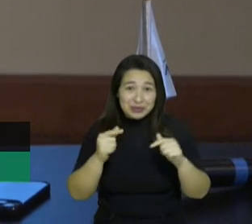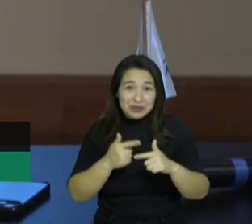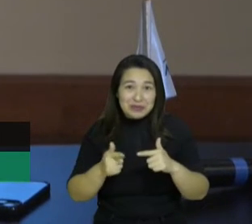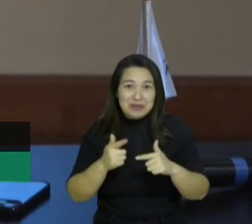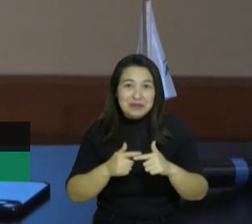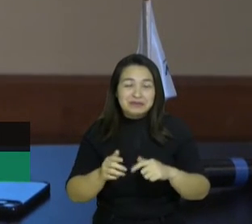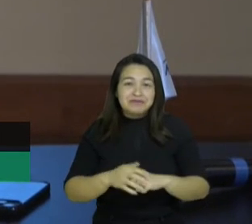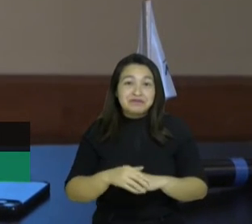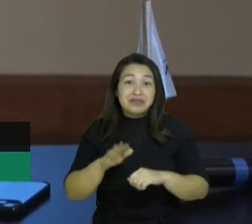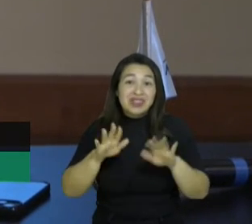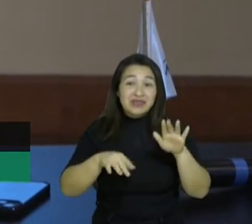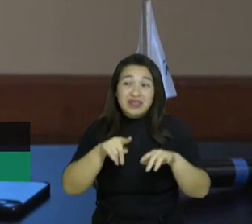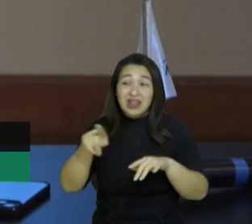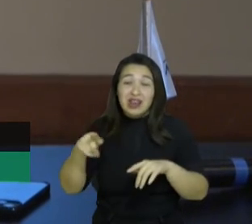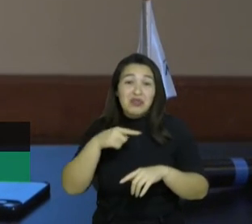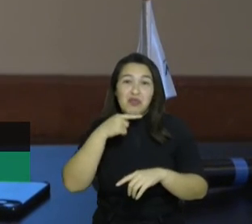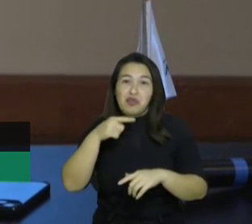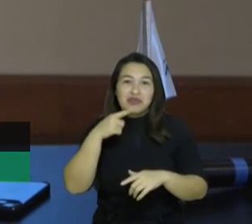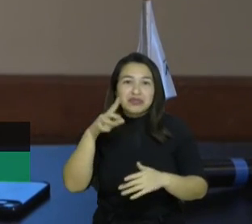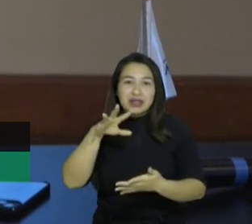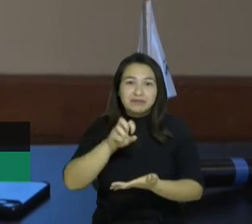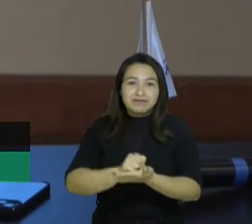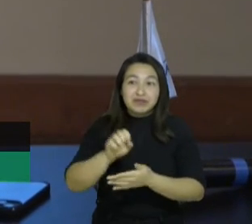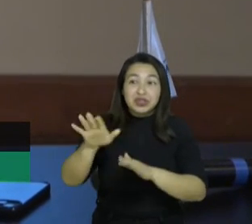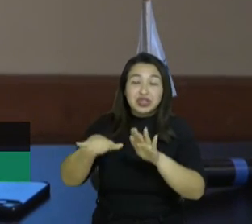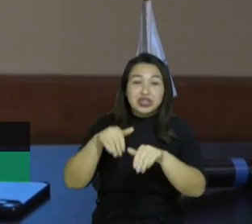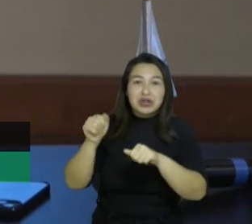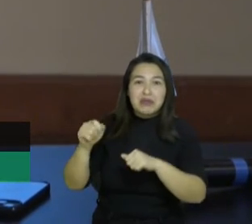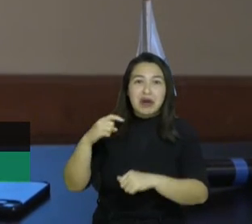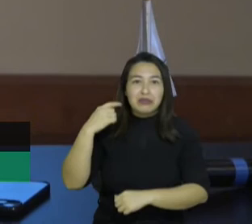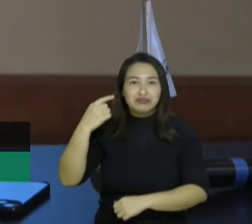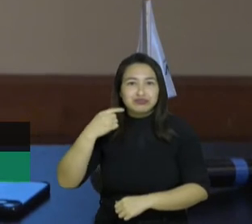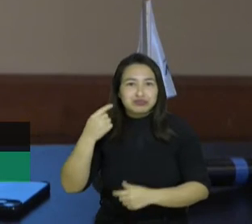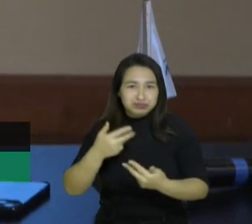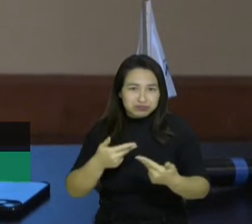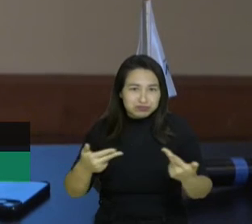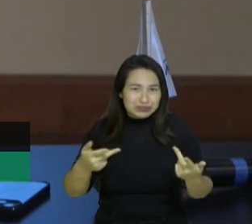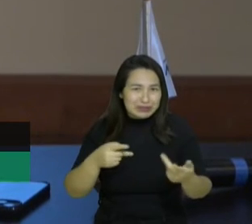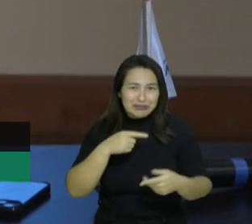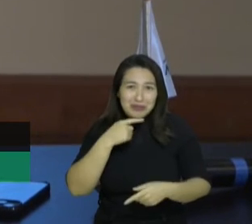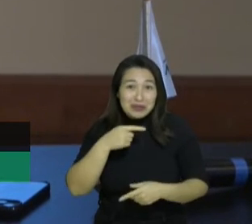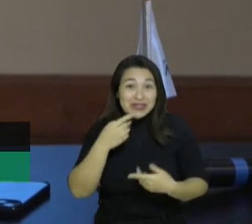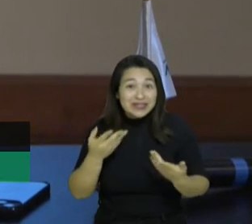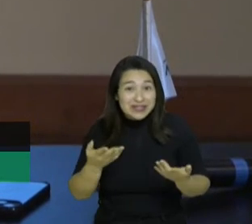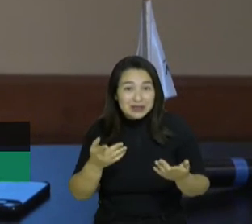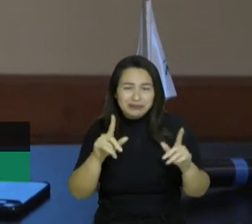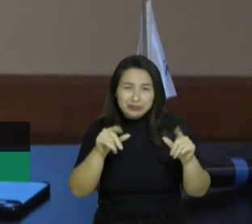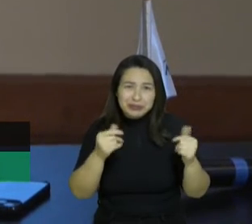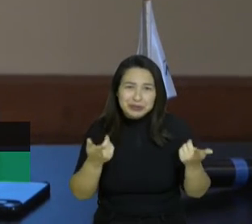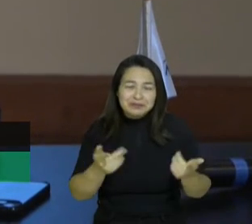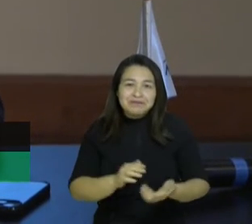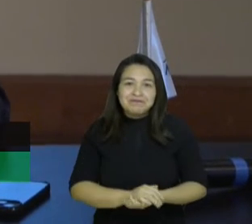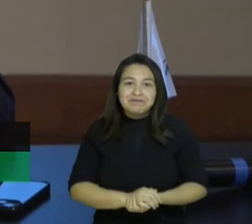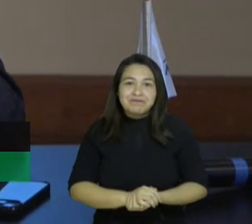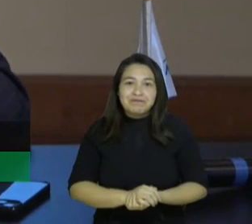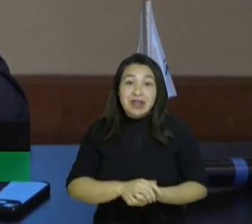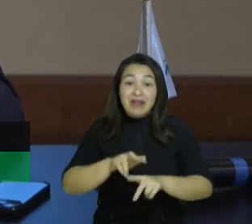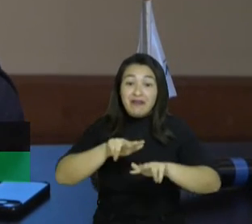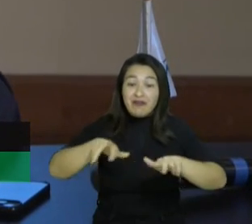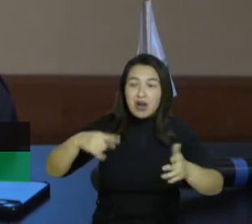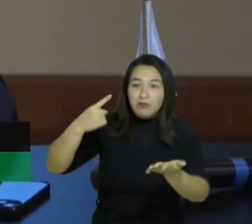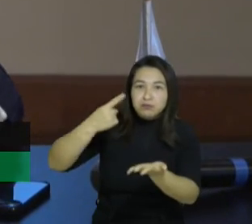advogados não podem ter contratar Assessoria então substituir esse essa miríade de acordos de